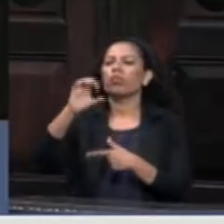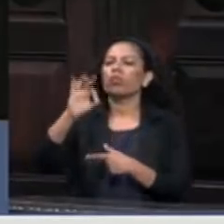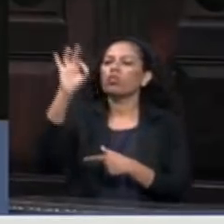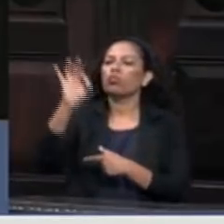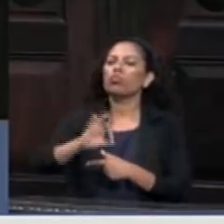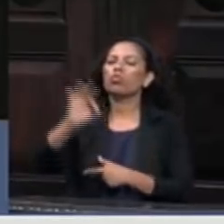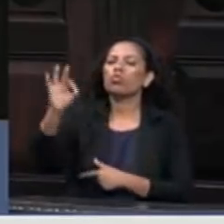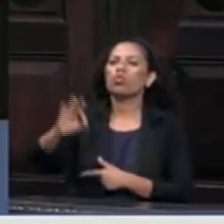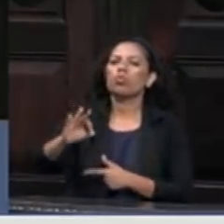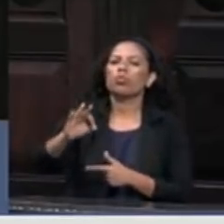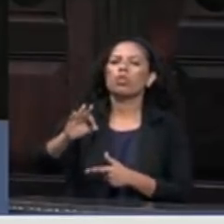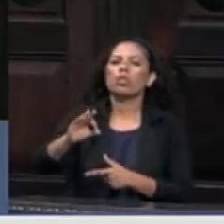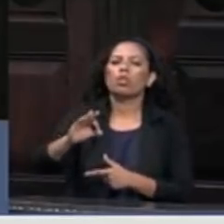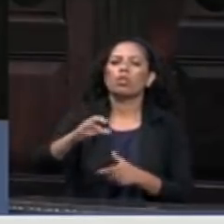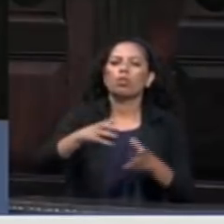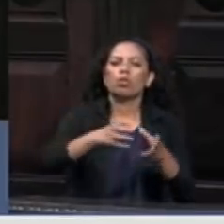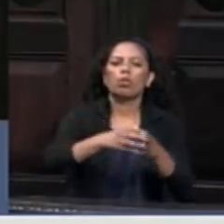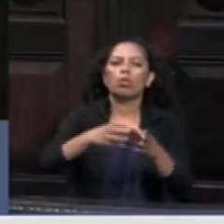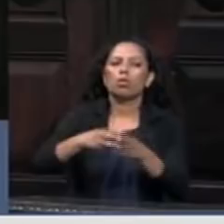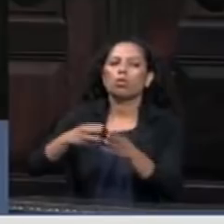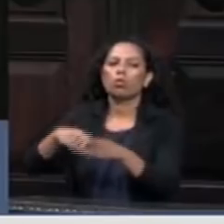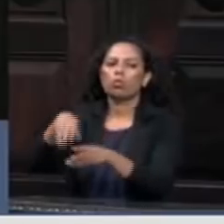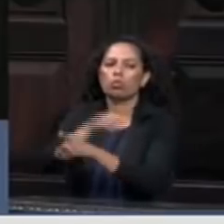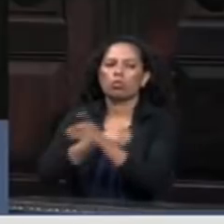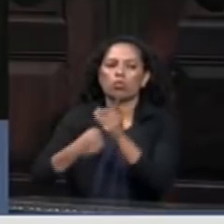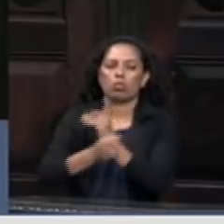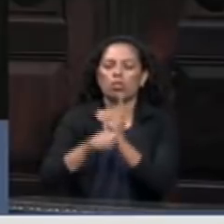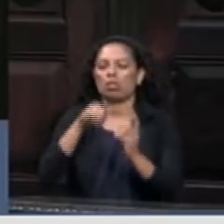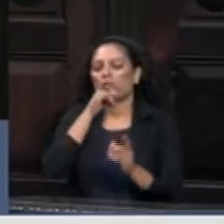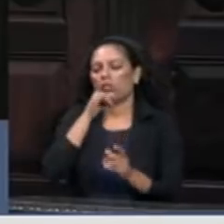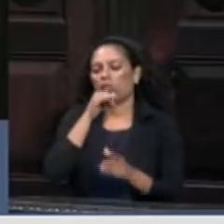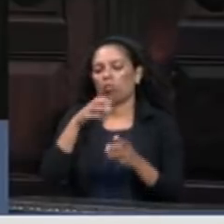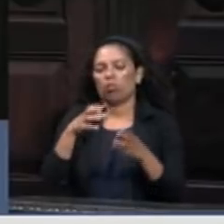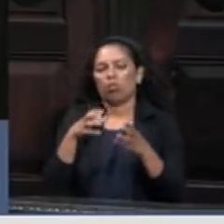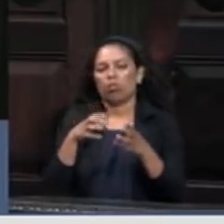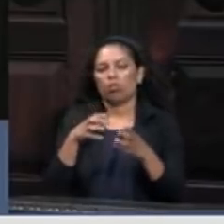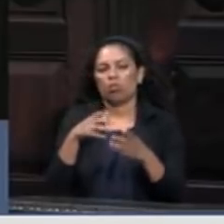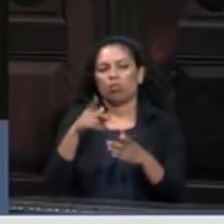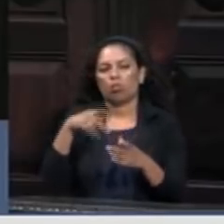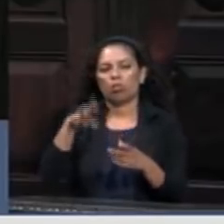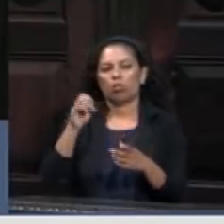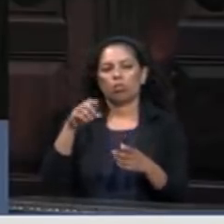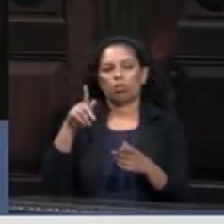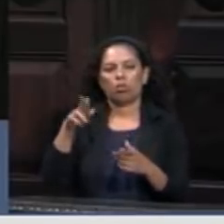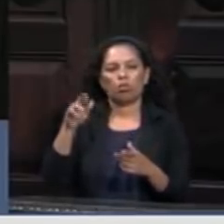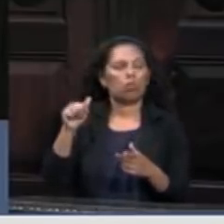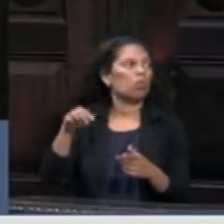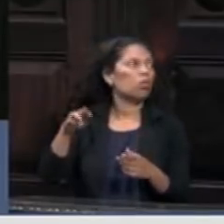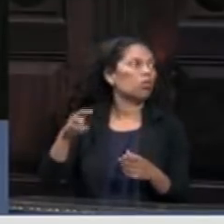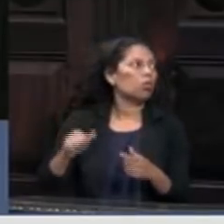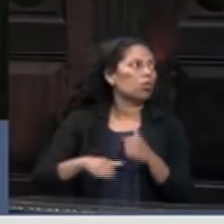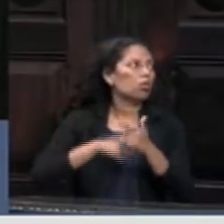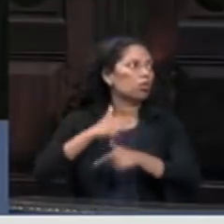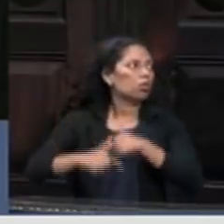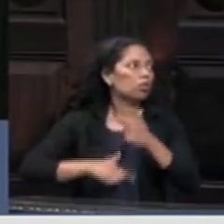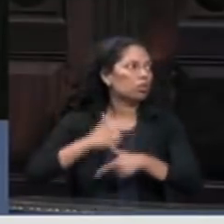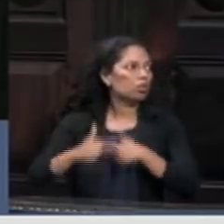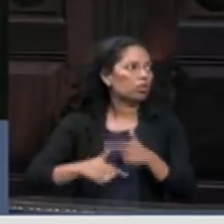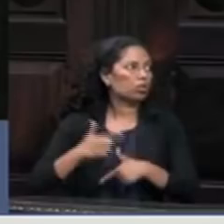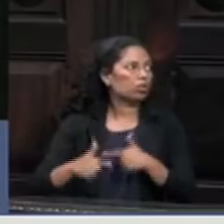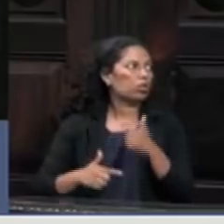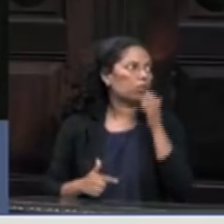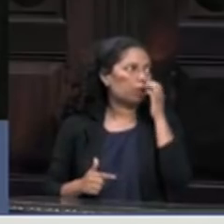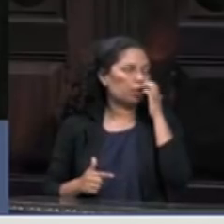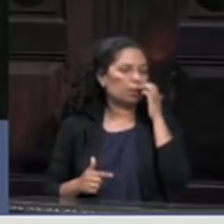trabalho? Imagine que tem um programa de trabalho. Eu queria que a sua assessoria deixasse o senhor ouvir. Muito